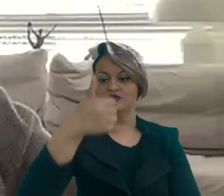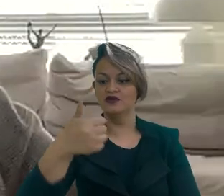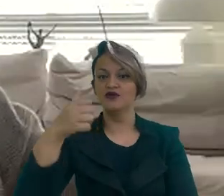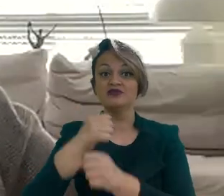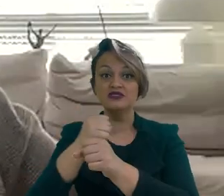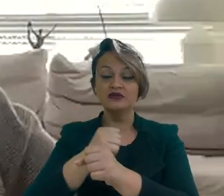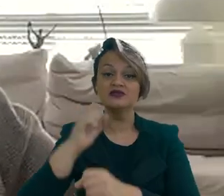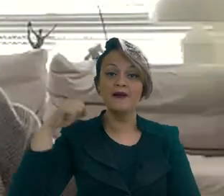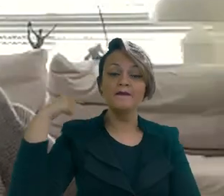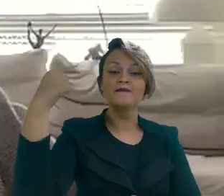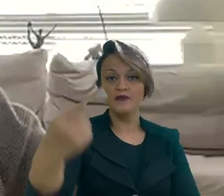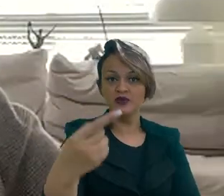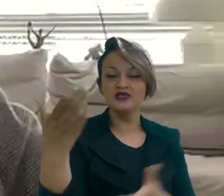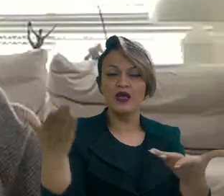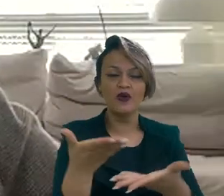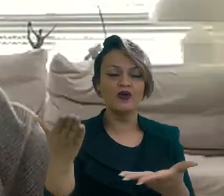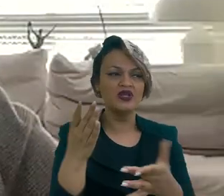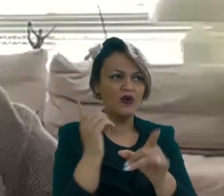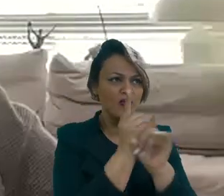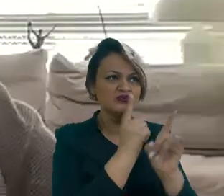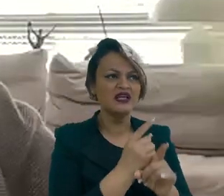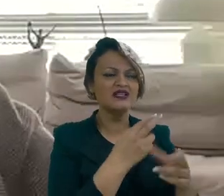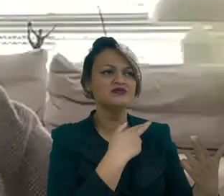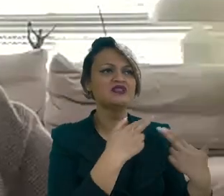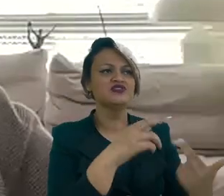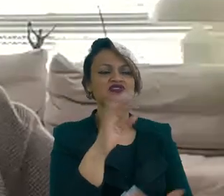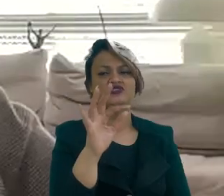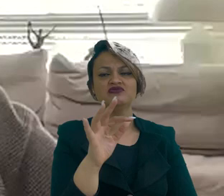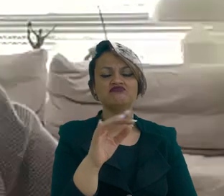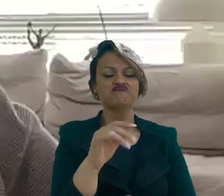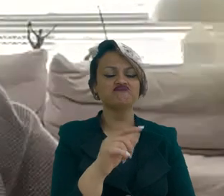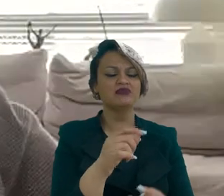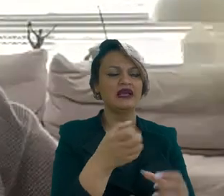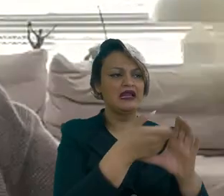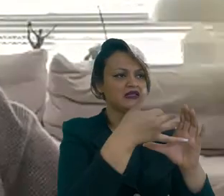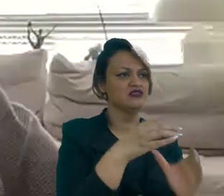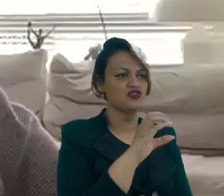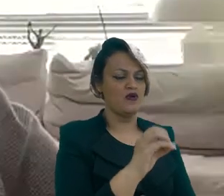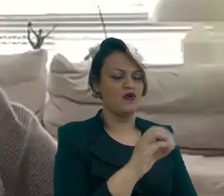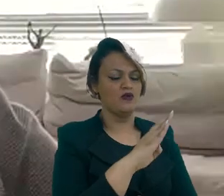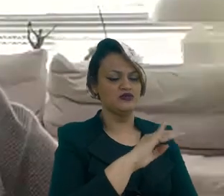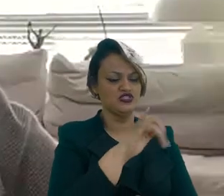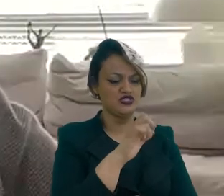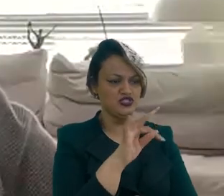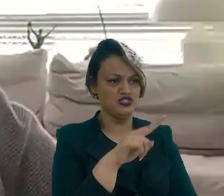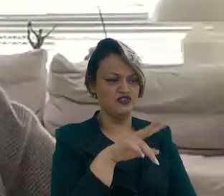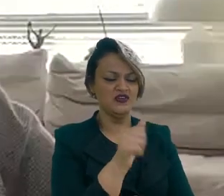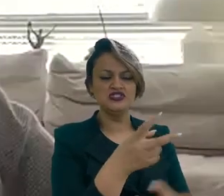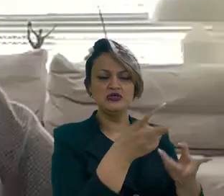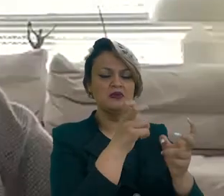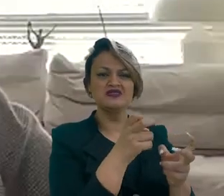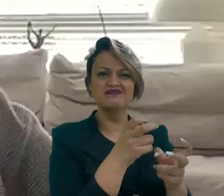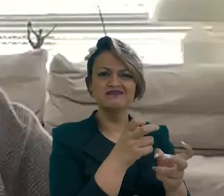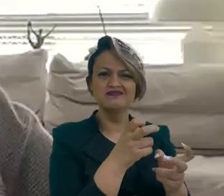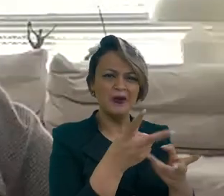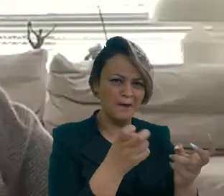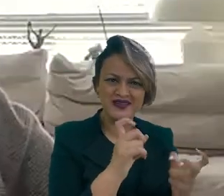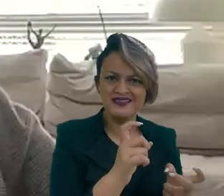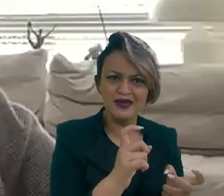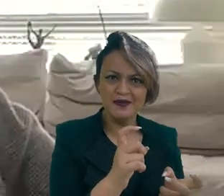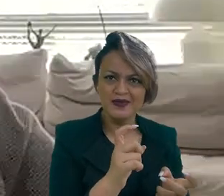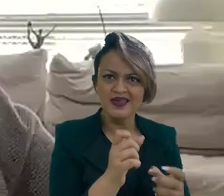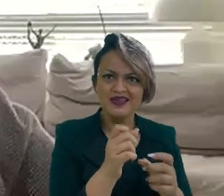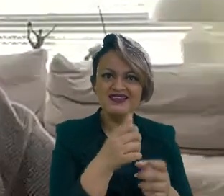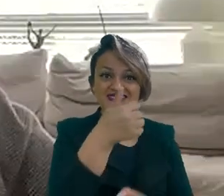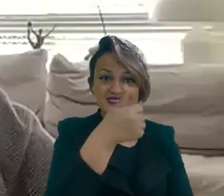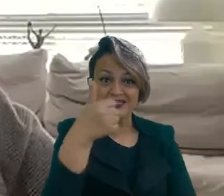nós ainda tenhamos dificuldade de identificar a responsabilidade objetiva como algo palpável no